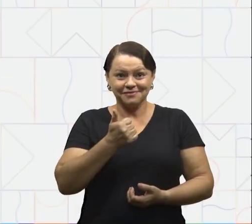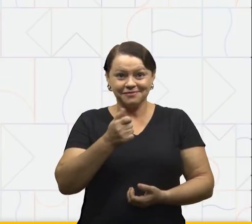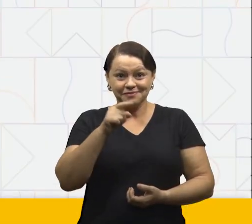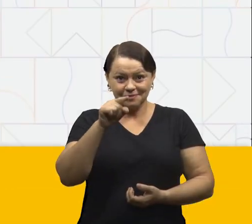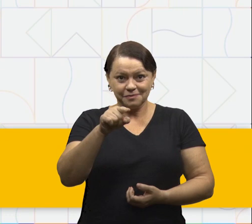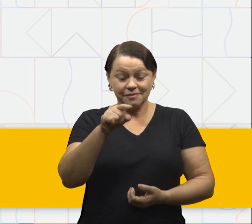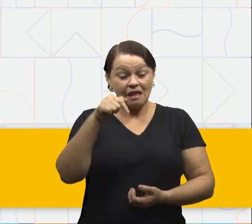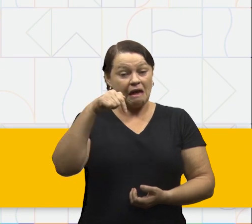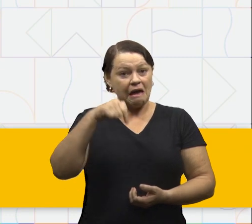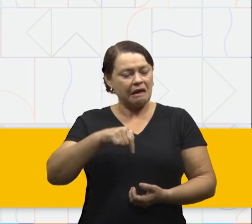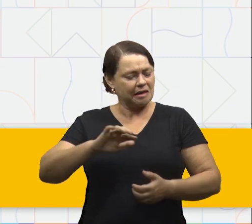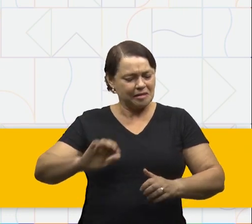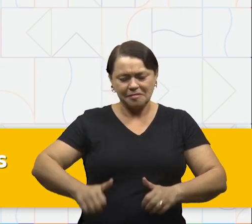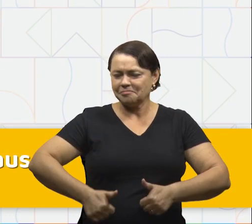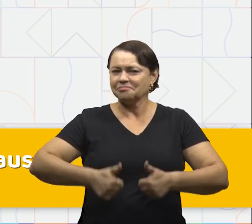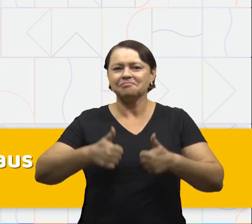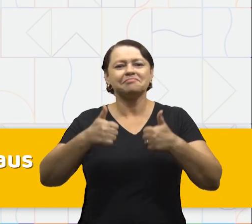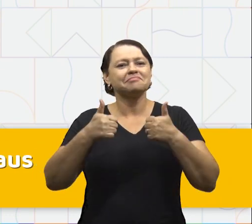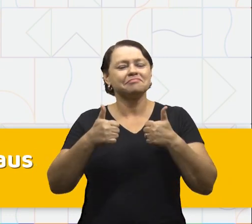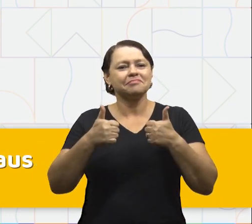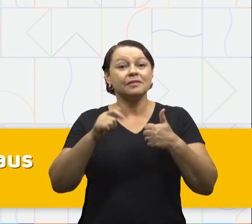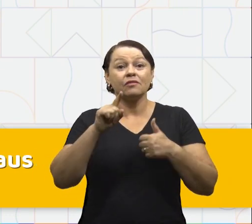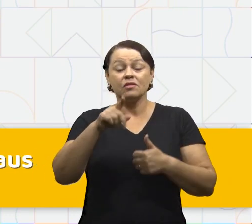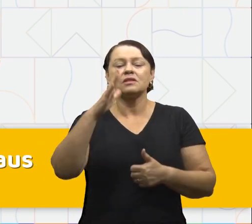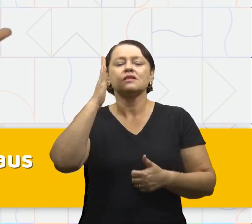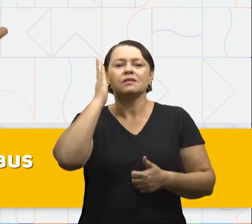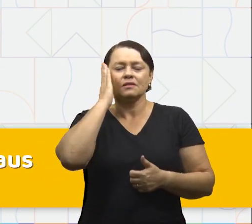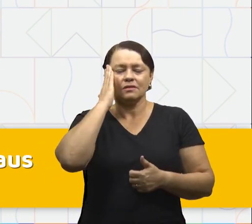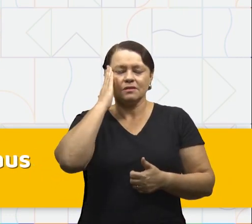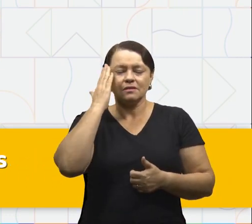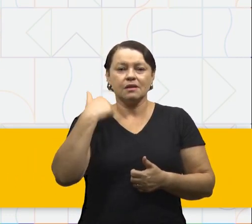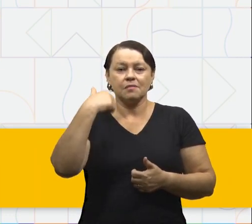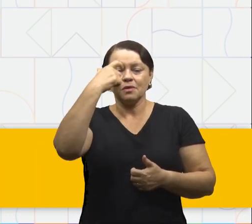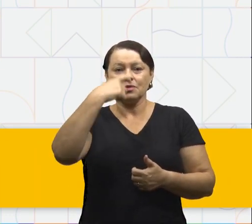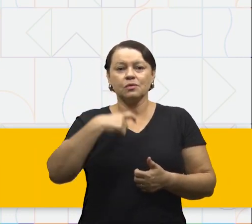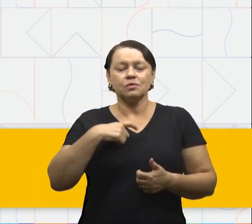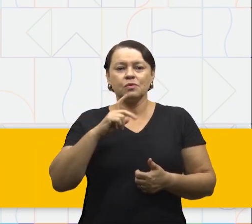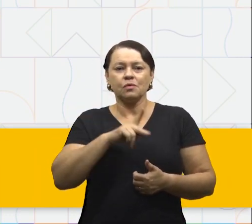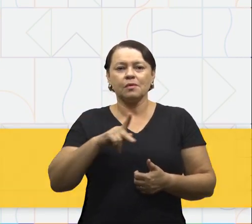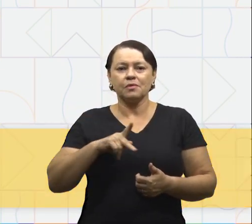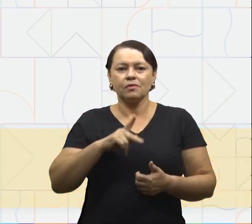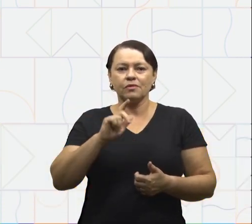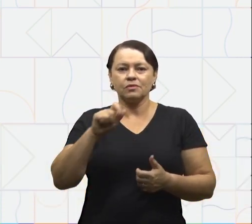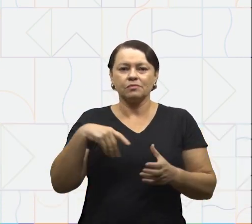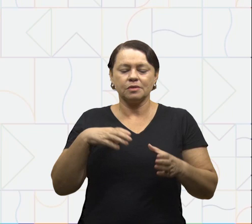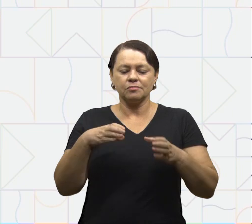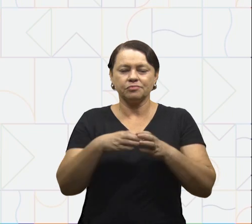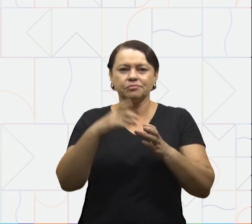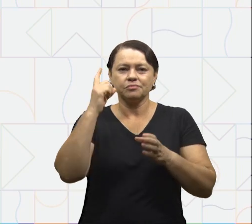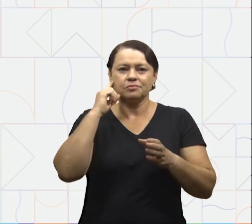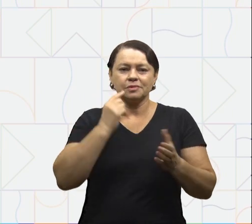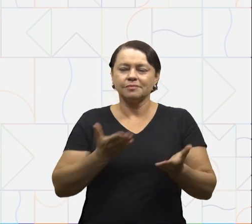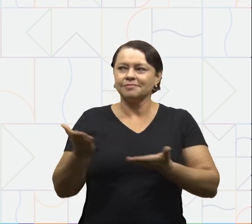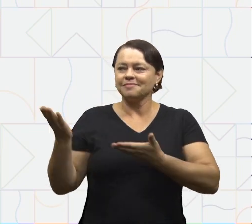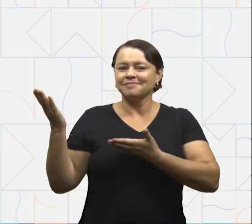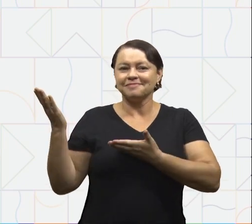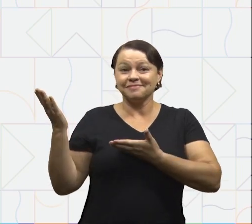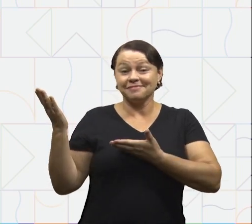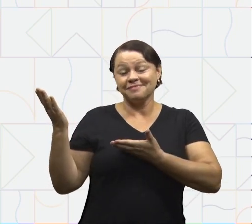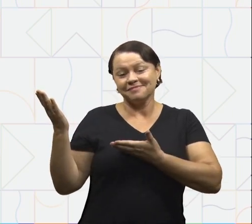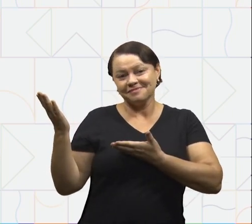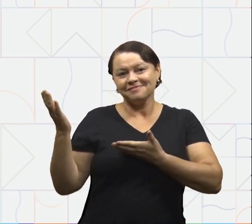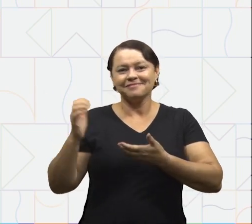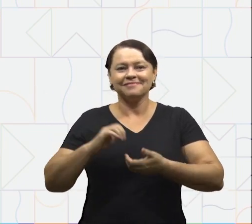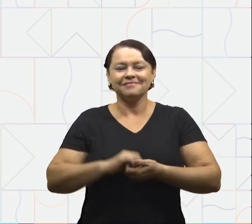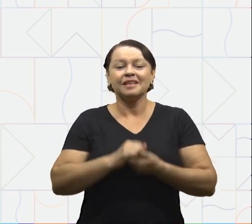Oi, oi, tudo bem por aí? Aqui está cada vez melhor. Como você já sabe, eu sou a professora Clisdes Aragão e o meu sinal na comunidade